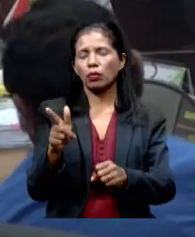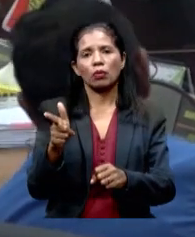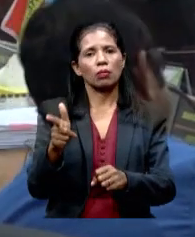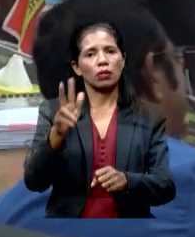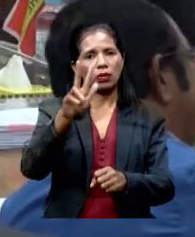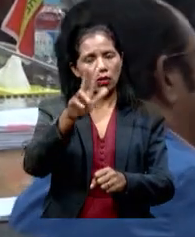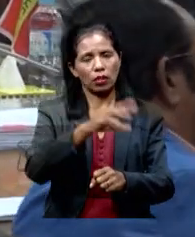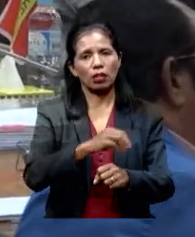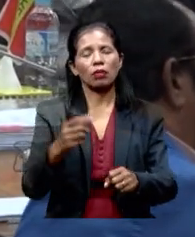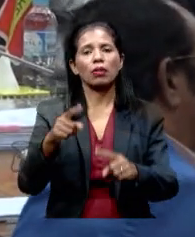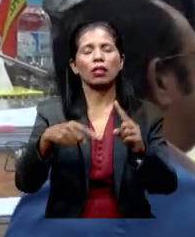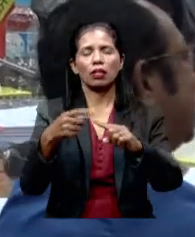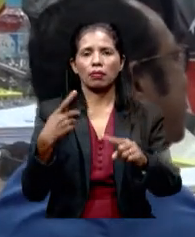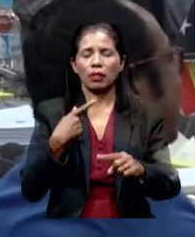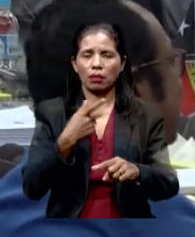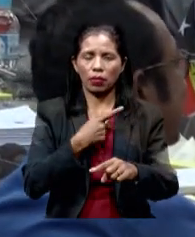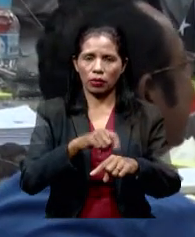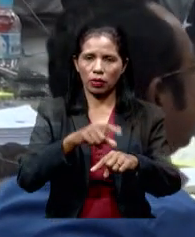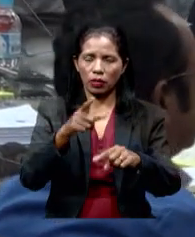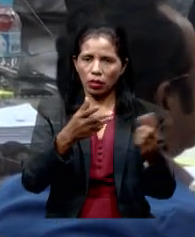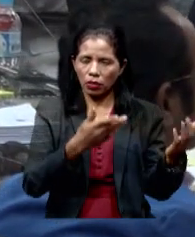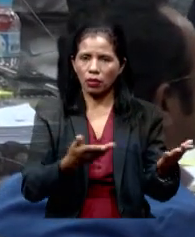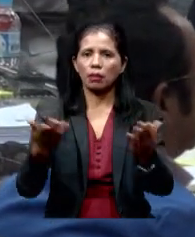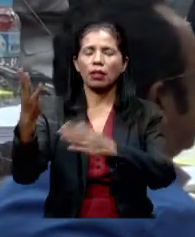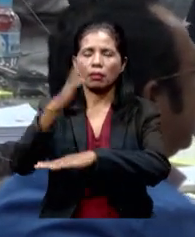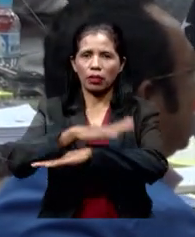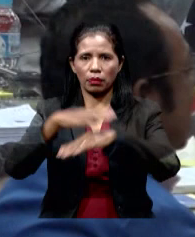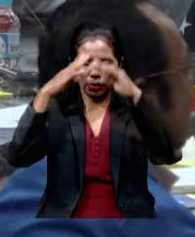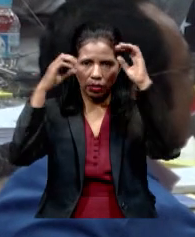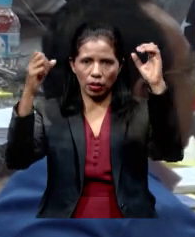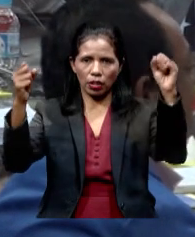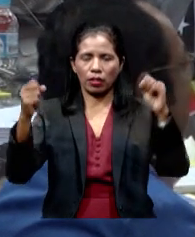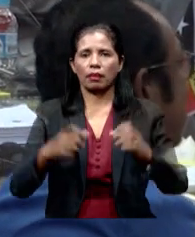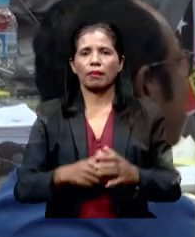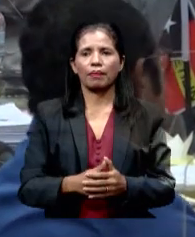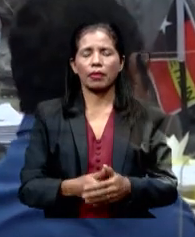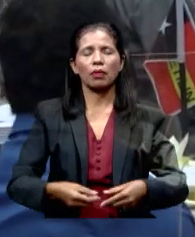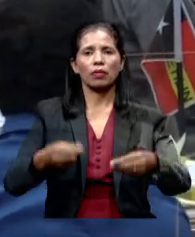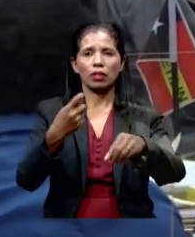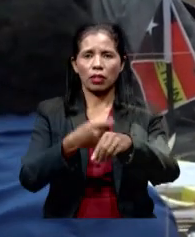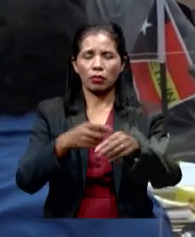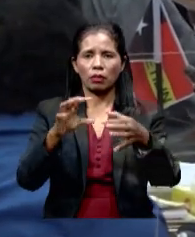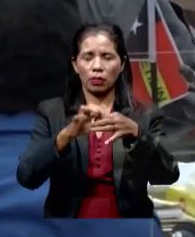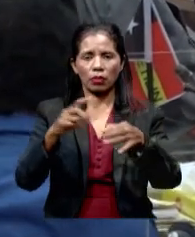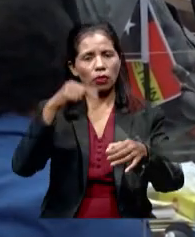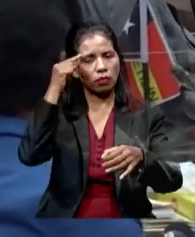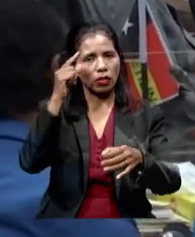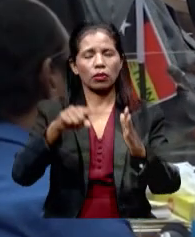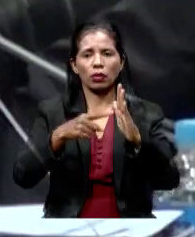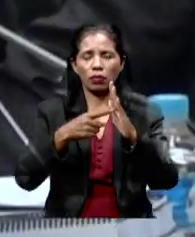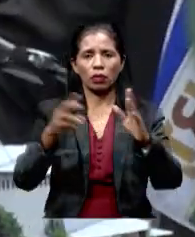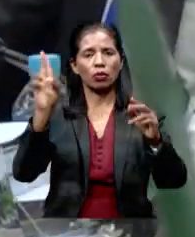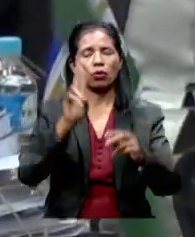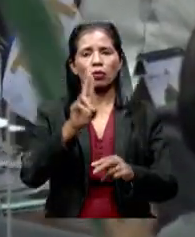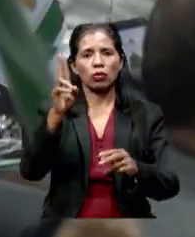banheiro Parlamento Nacional, submete a ONA para a mesa Presidente da República. Nune Belfobiba, para membro do Governo Sira, atua a rua executa